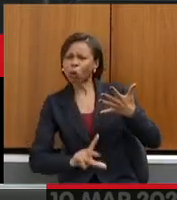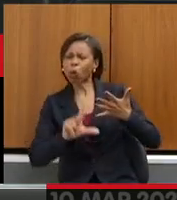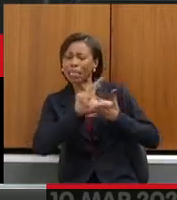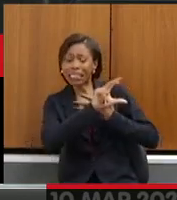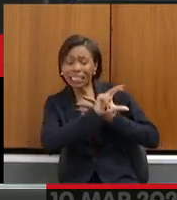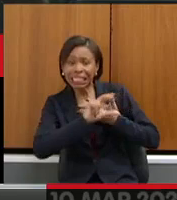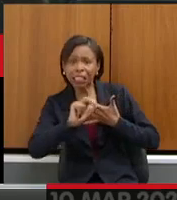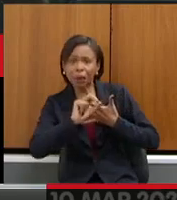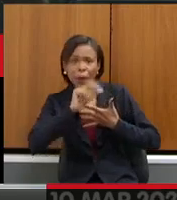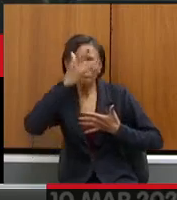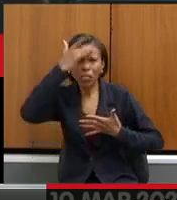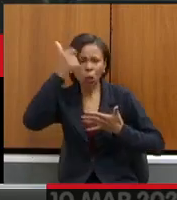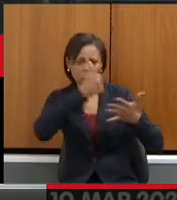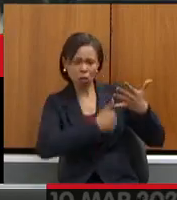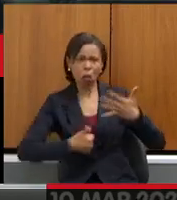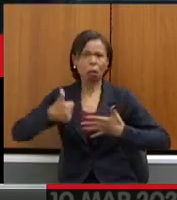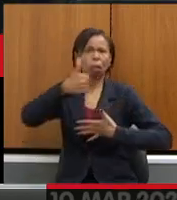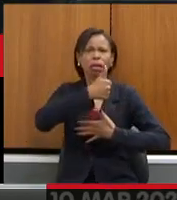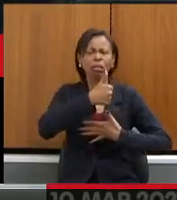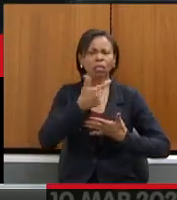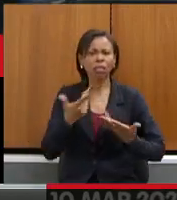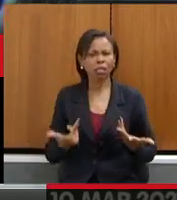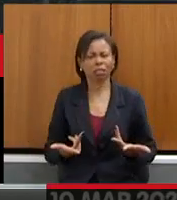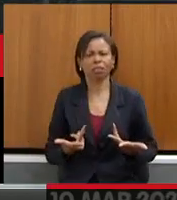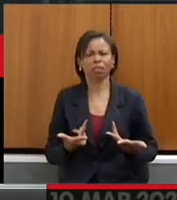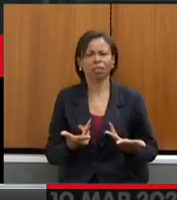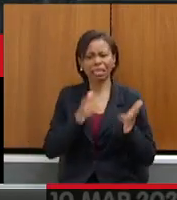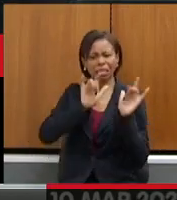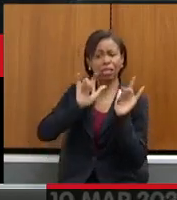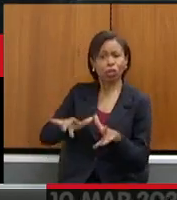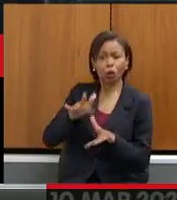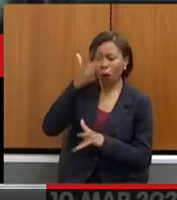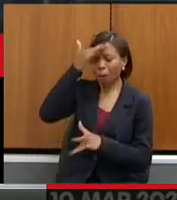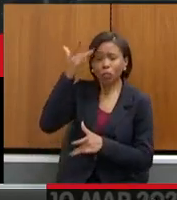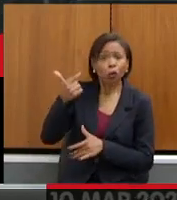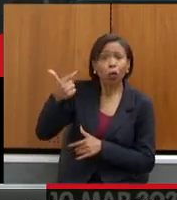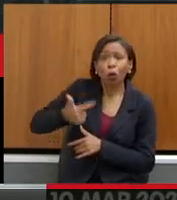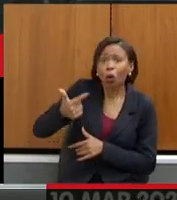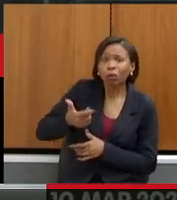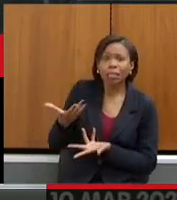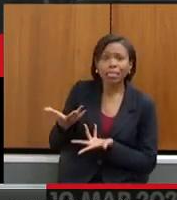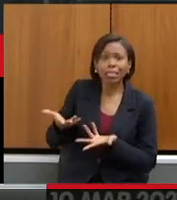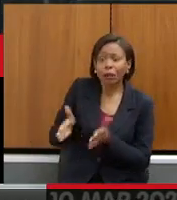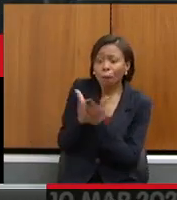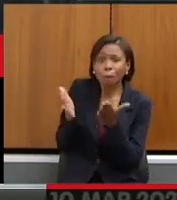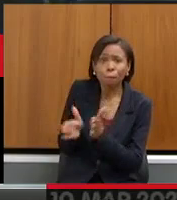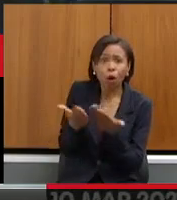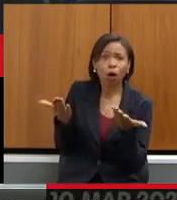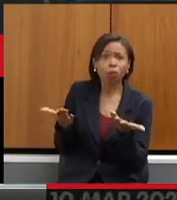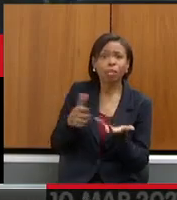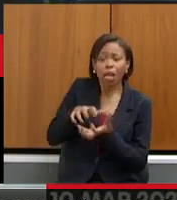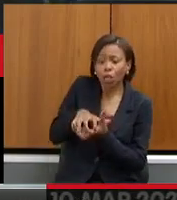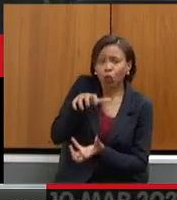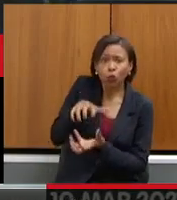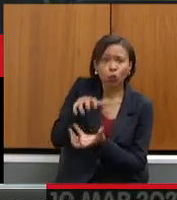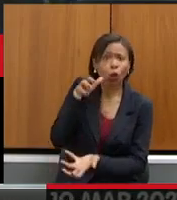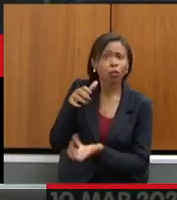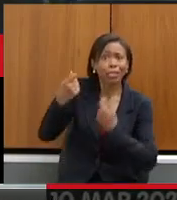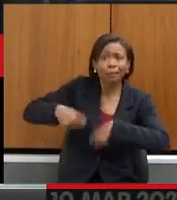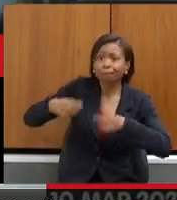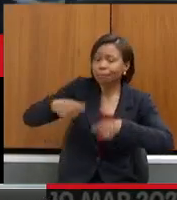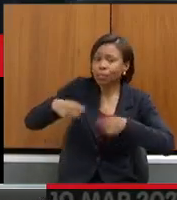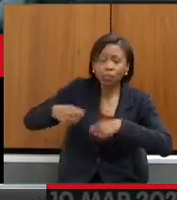privilegiados que furaram a fila e deixaram os pobres aquela senhora idosa aquelas pessoas que mais